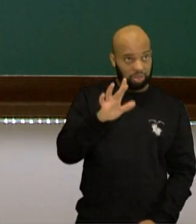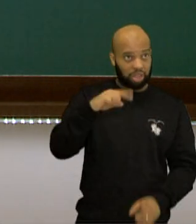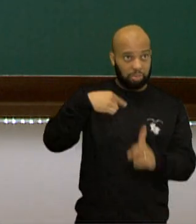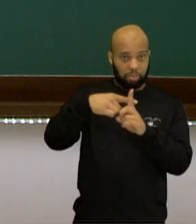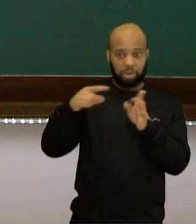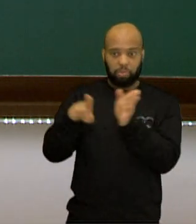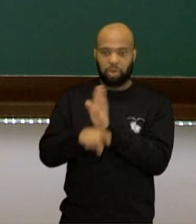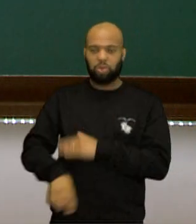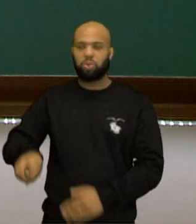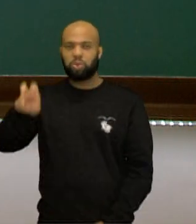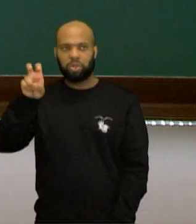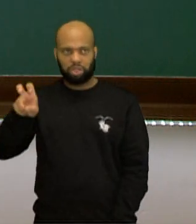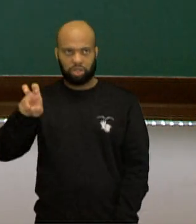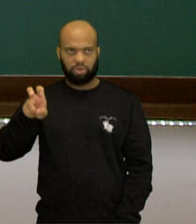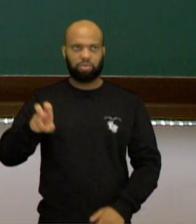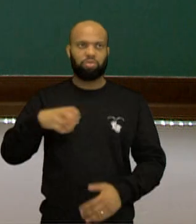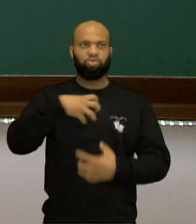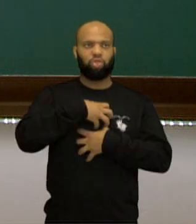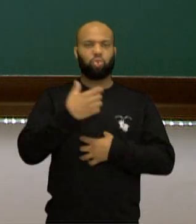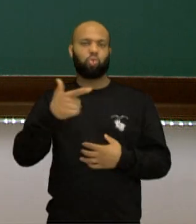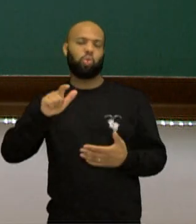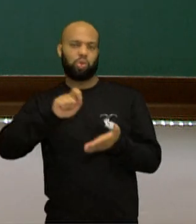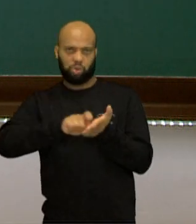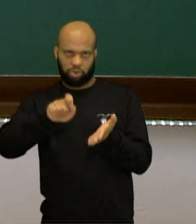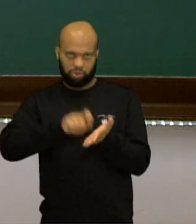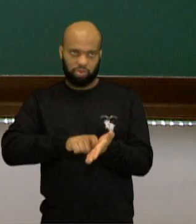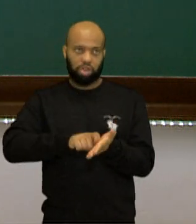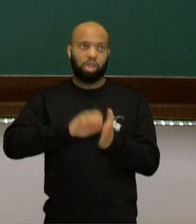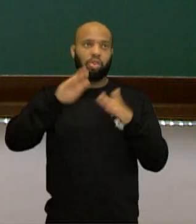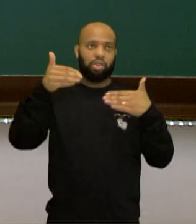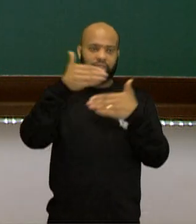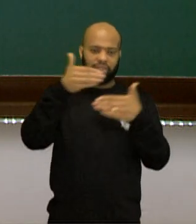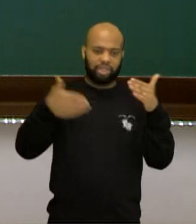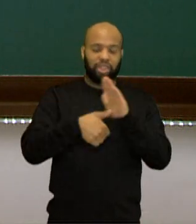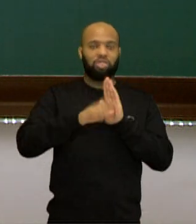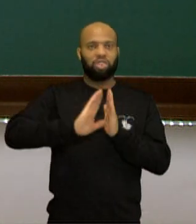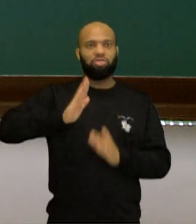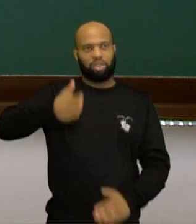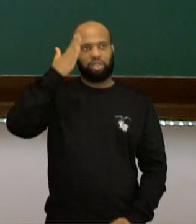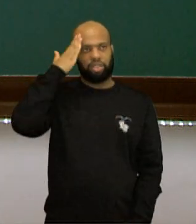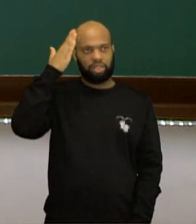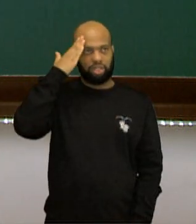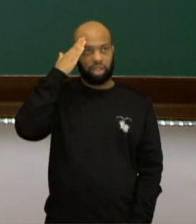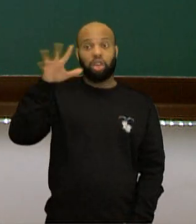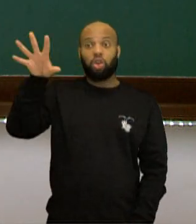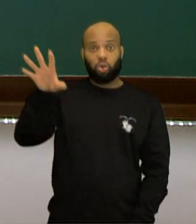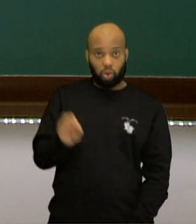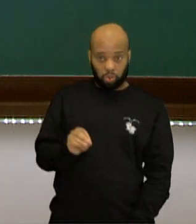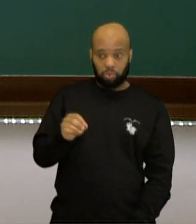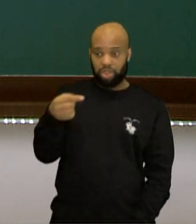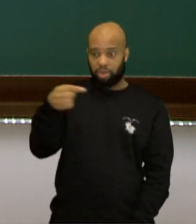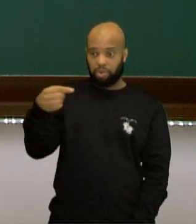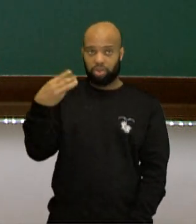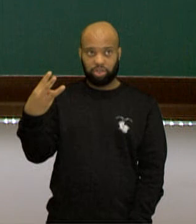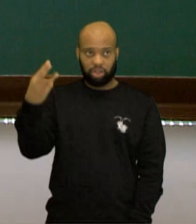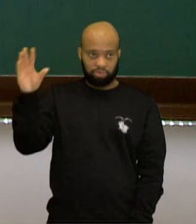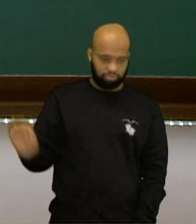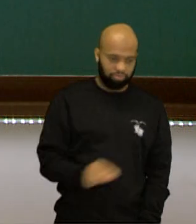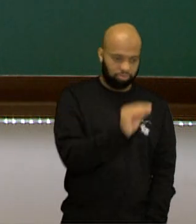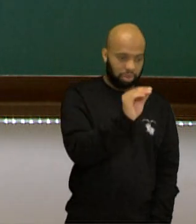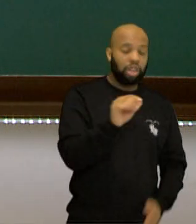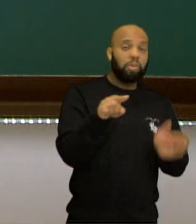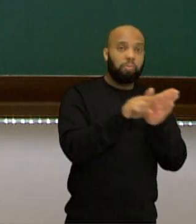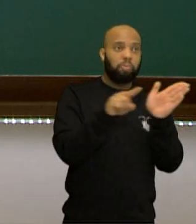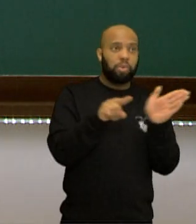notação simplificada, fica desse outro jeito. Então, pelo slide anterior, a gente vai repetir o menos 3, menos o